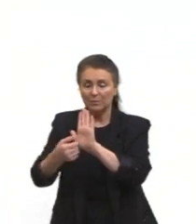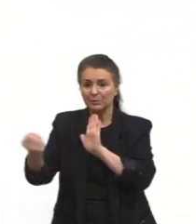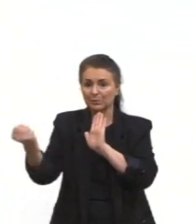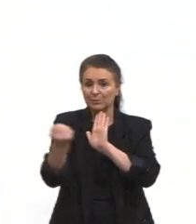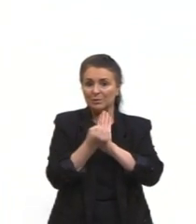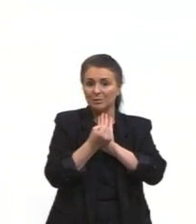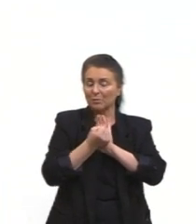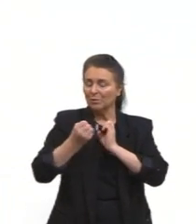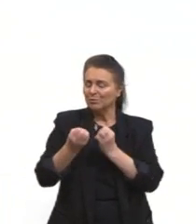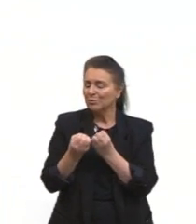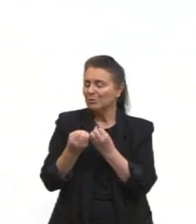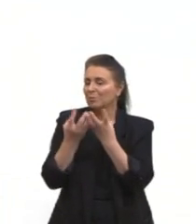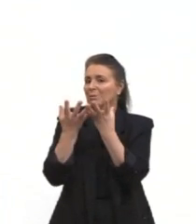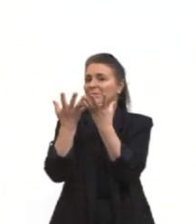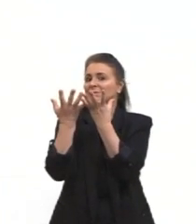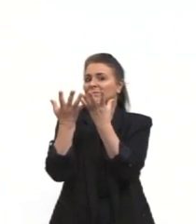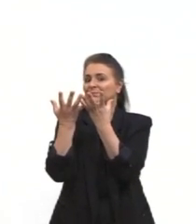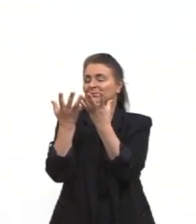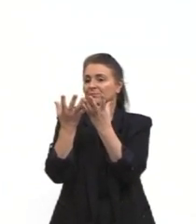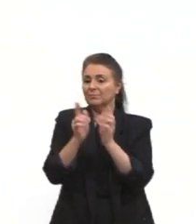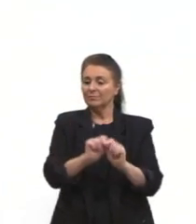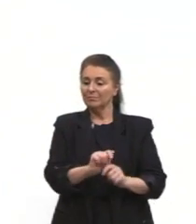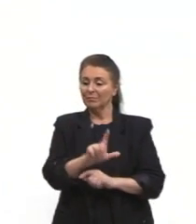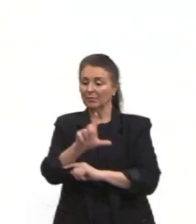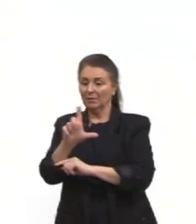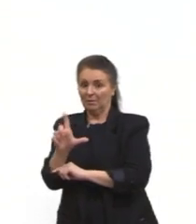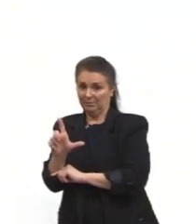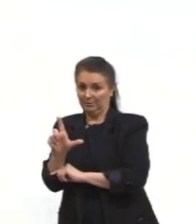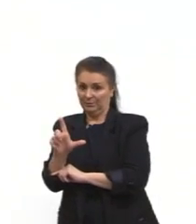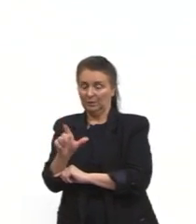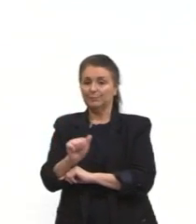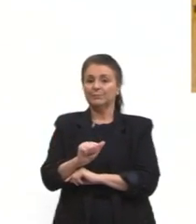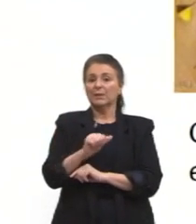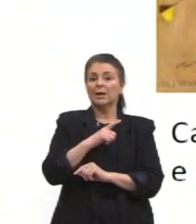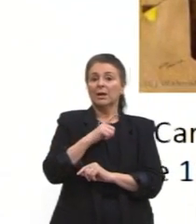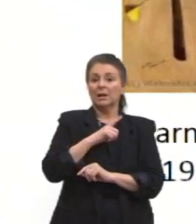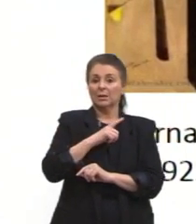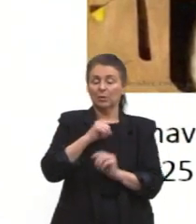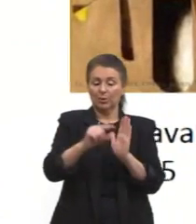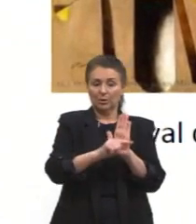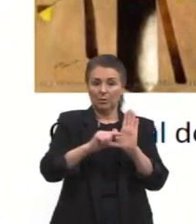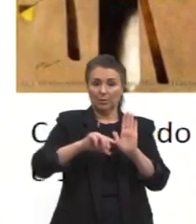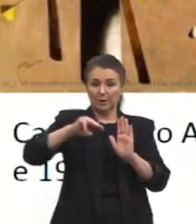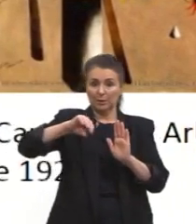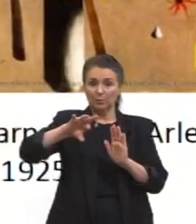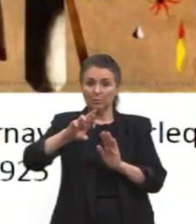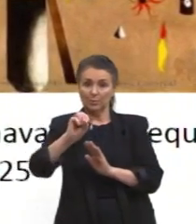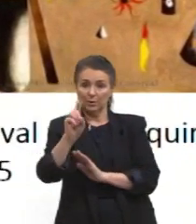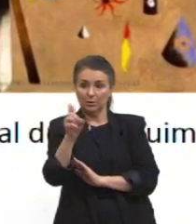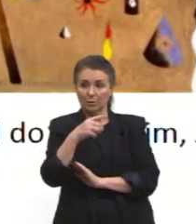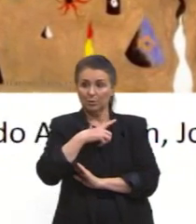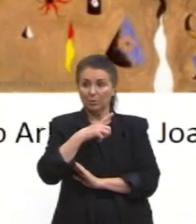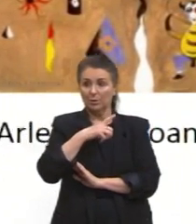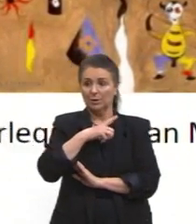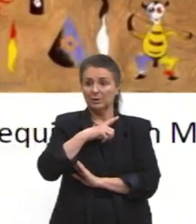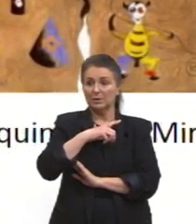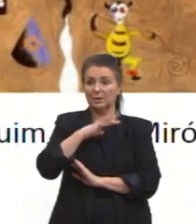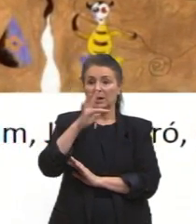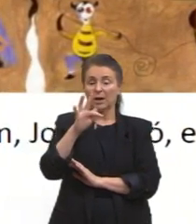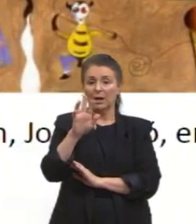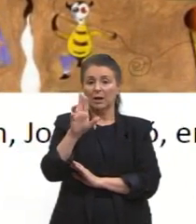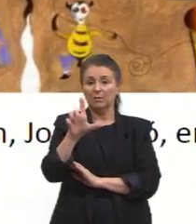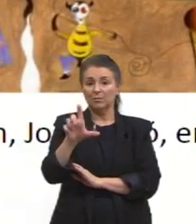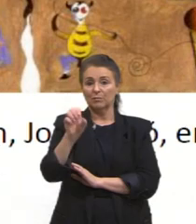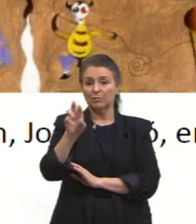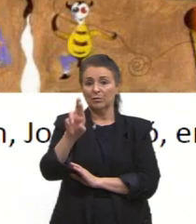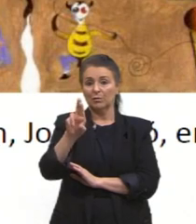comemoração ao lado da obra do Miró nós temos também da florine